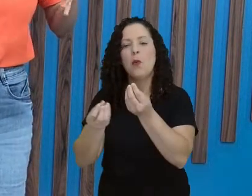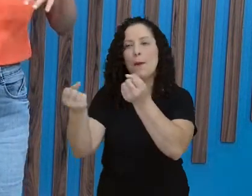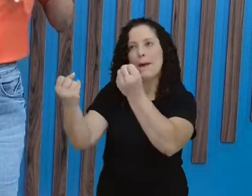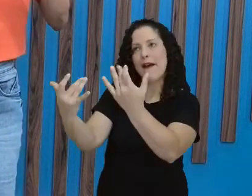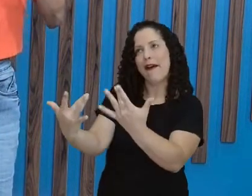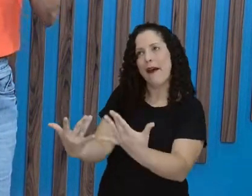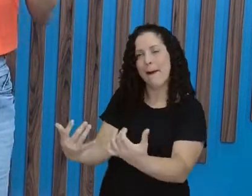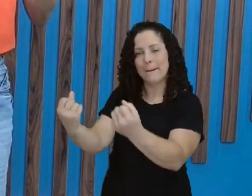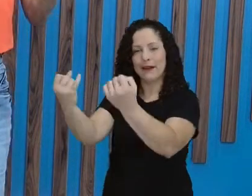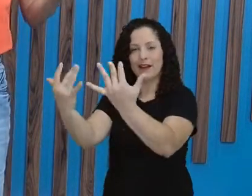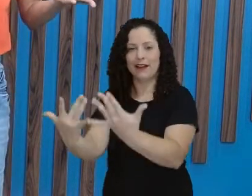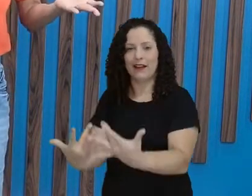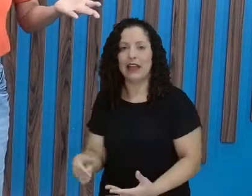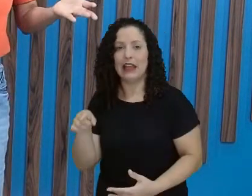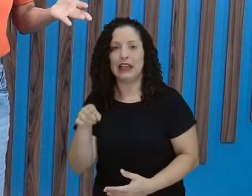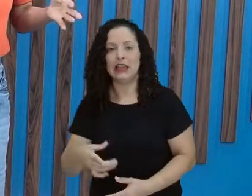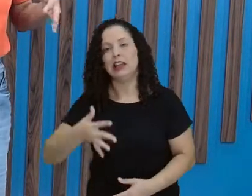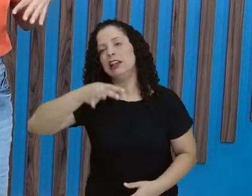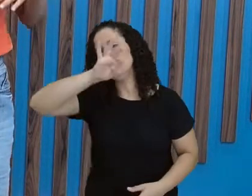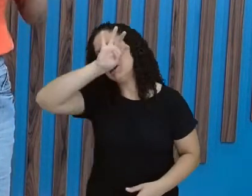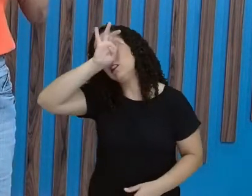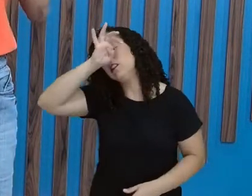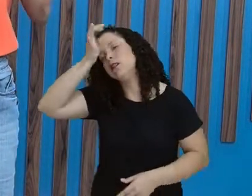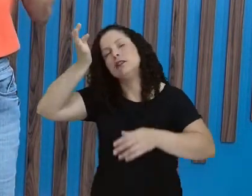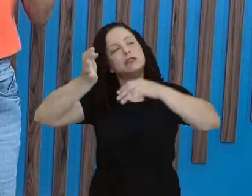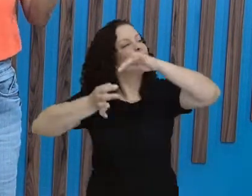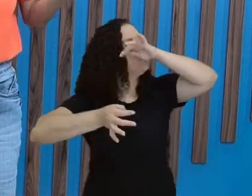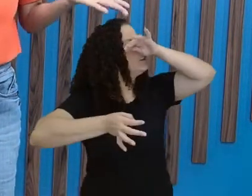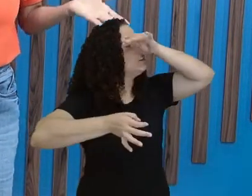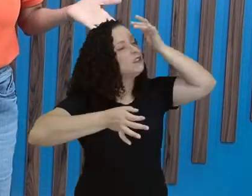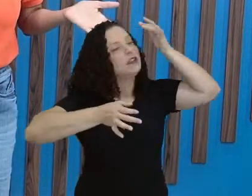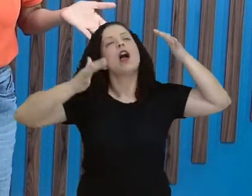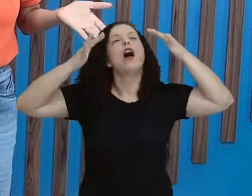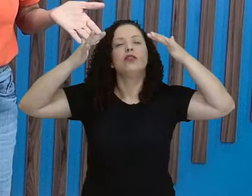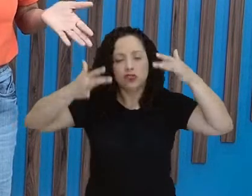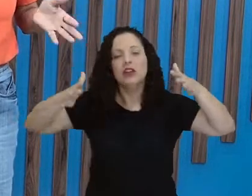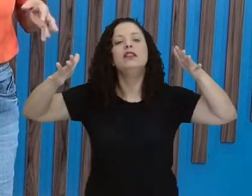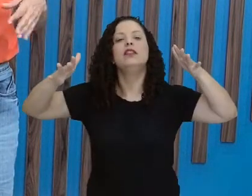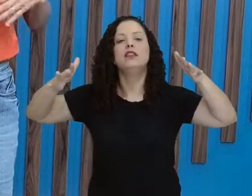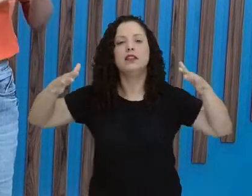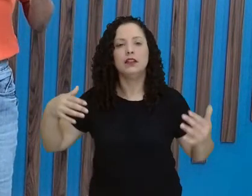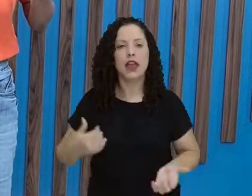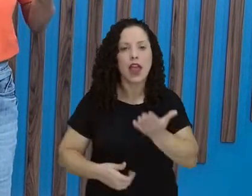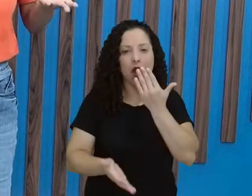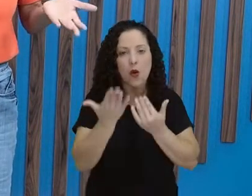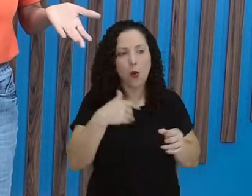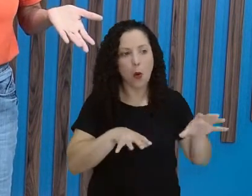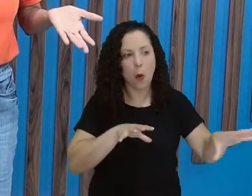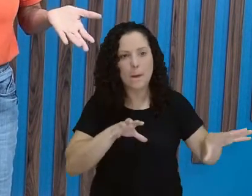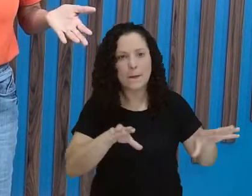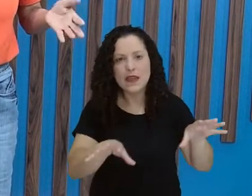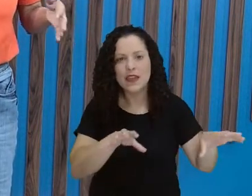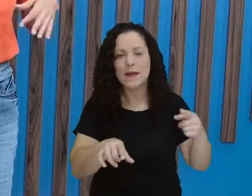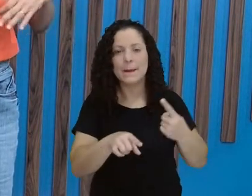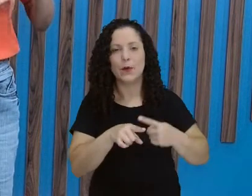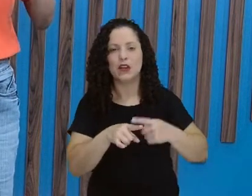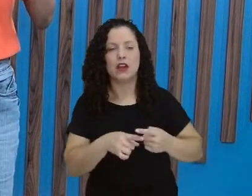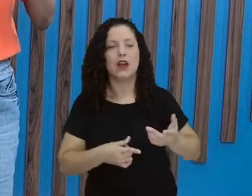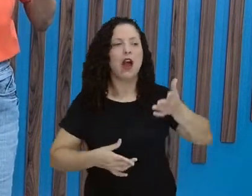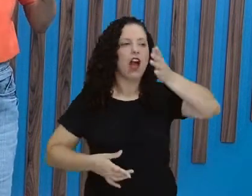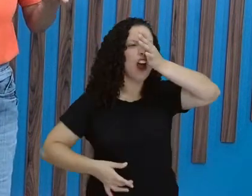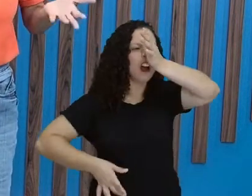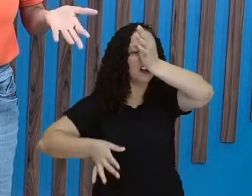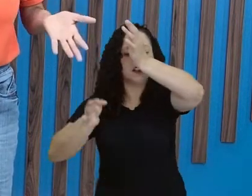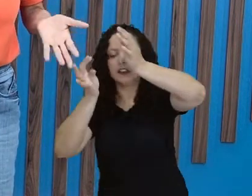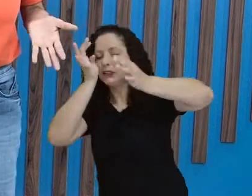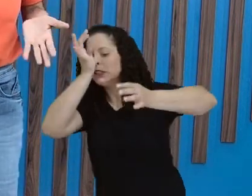que estava resfriado, que comeu os outros 2 porquinhos por conta do resfriado, para a comida